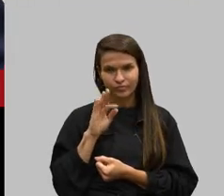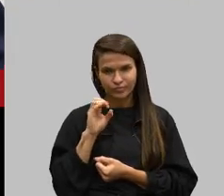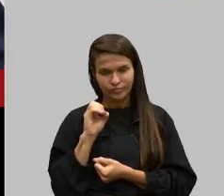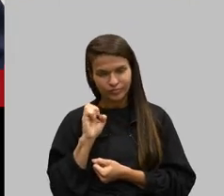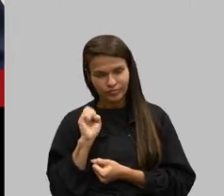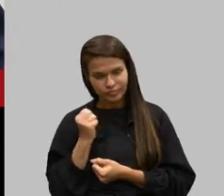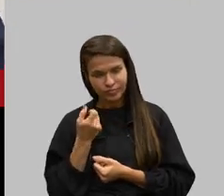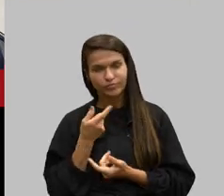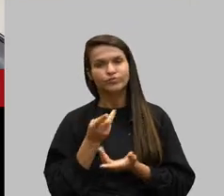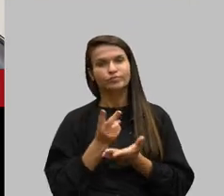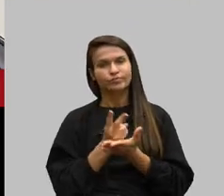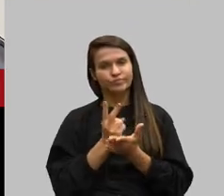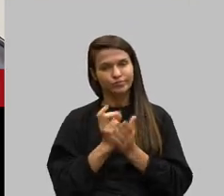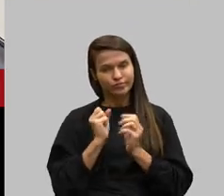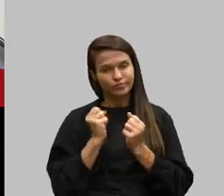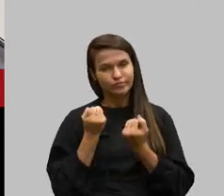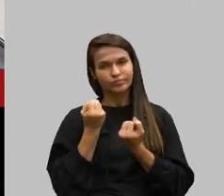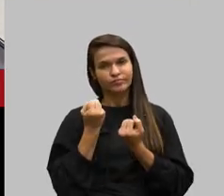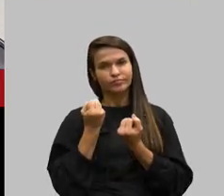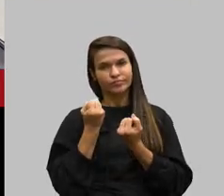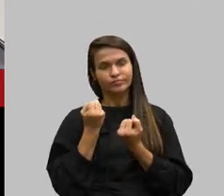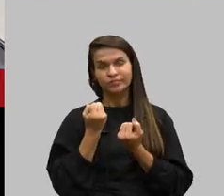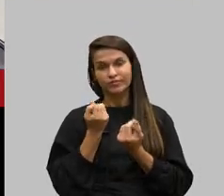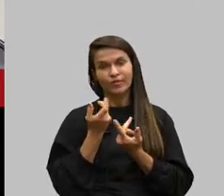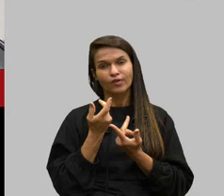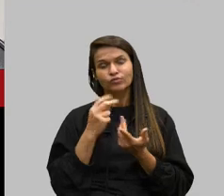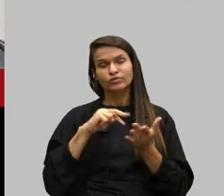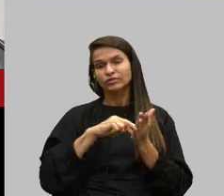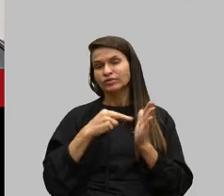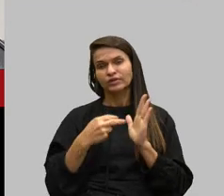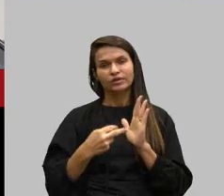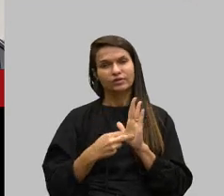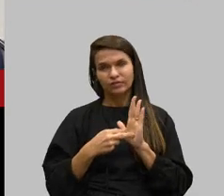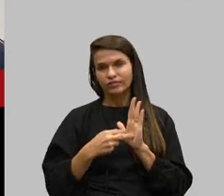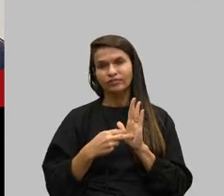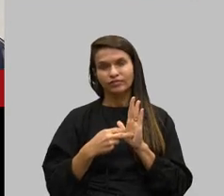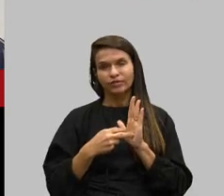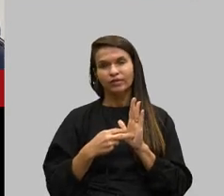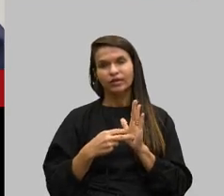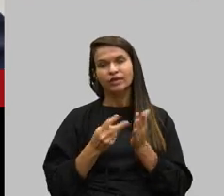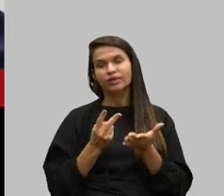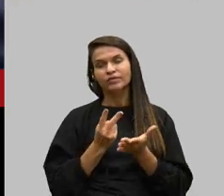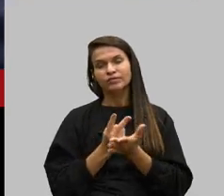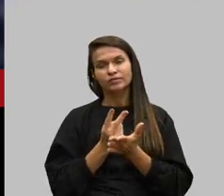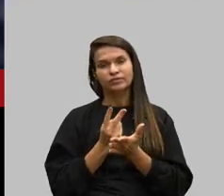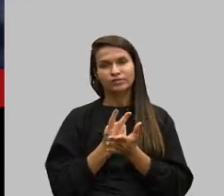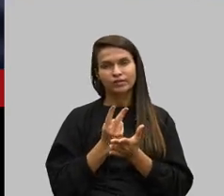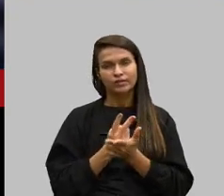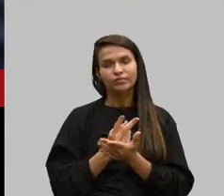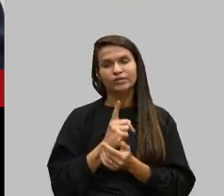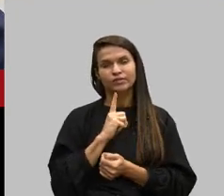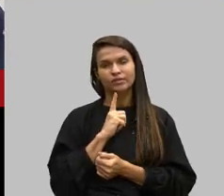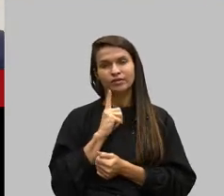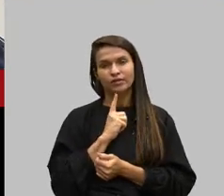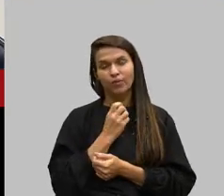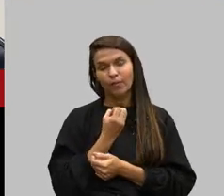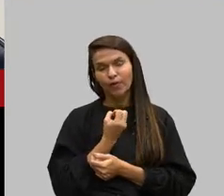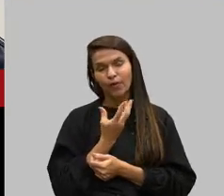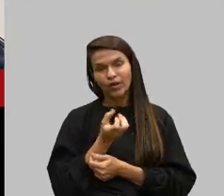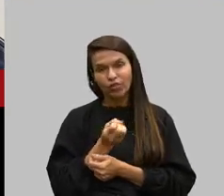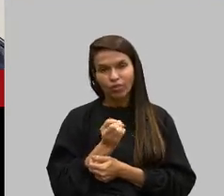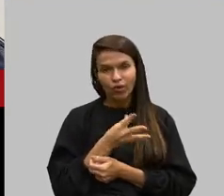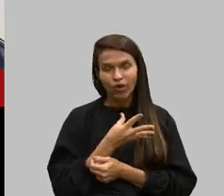obviamente não quer dizer que a todo tempo nós teremos boas novas com